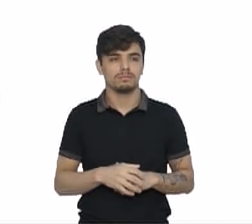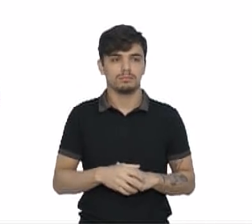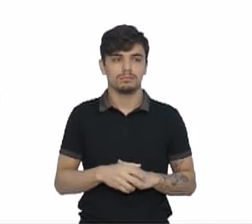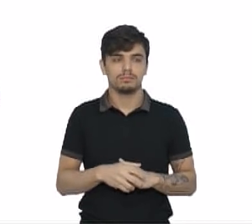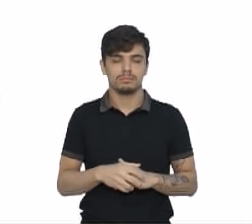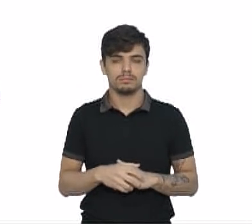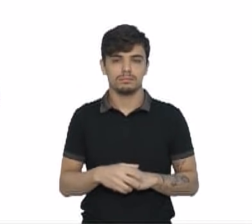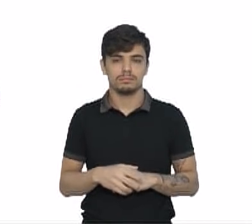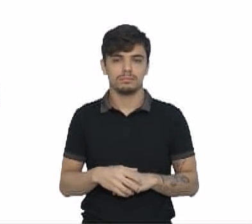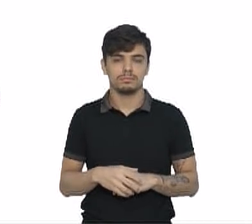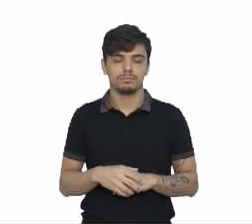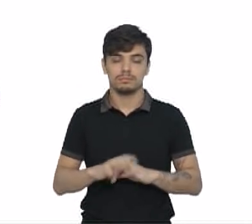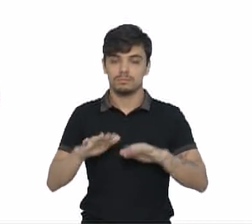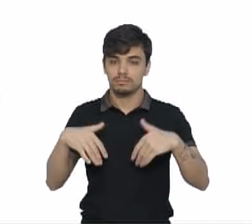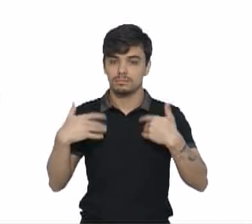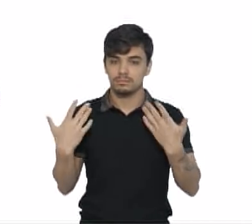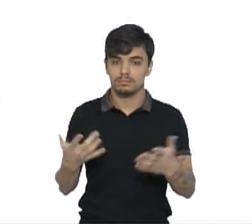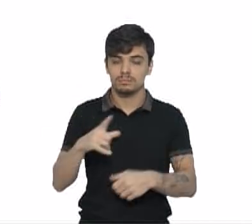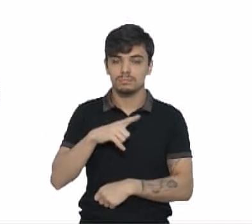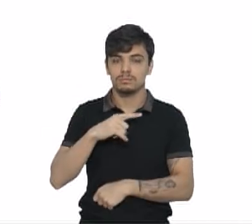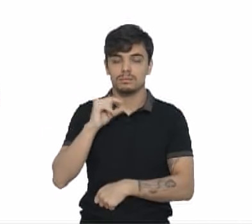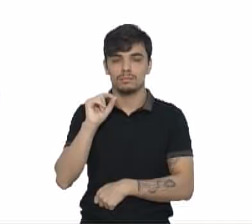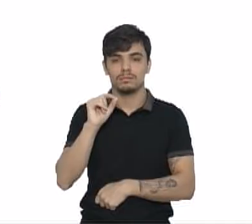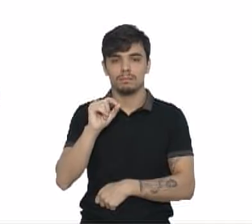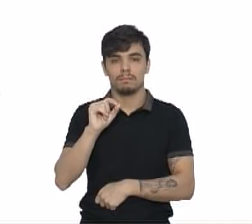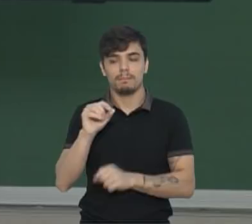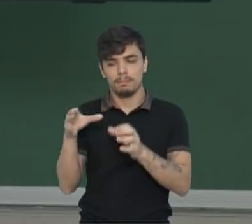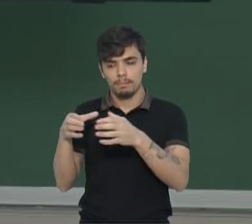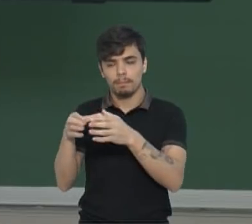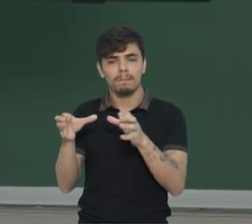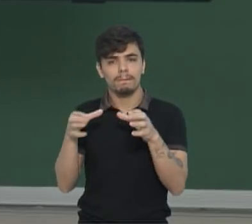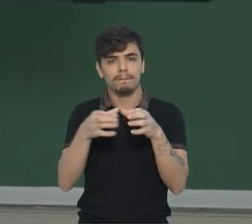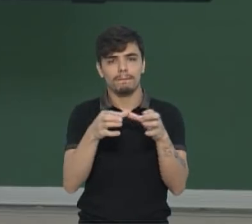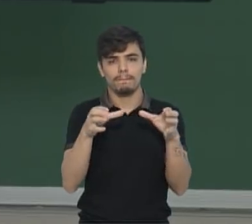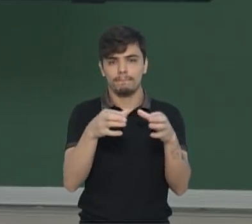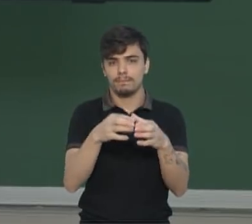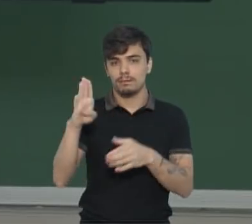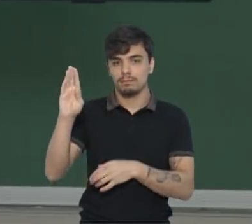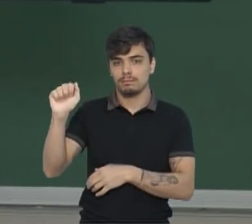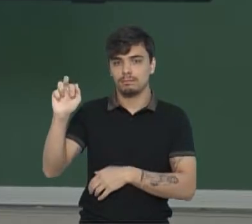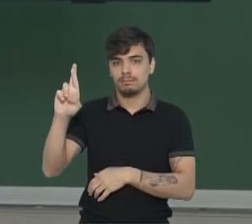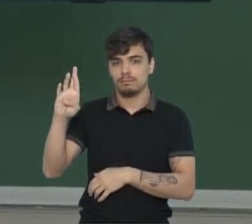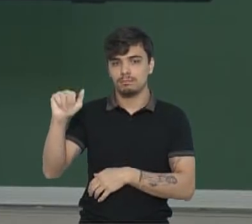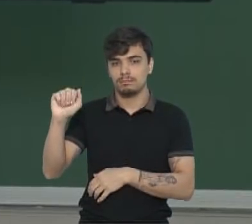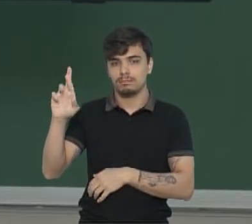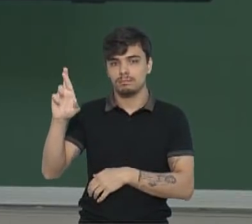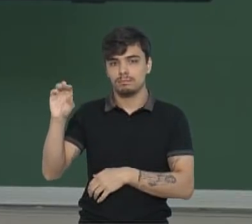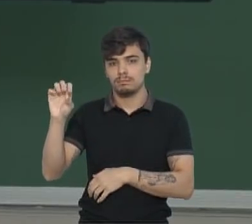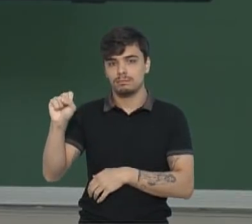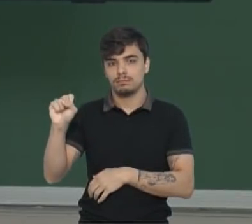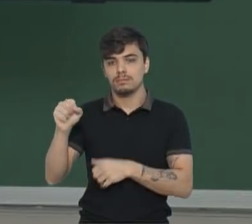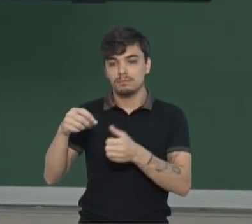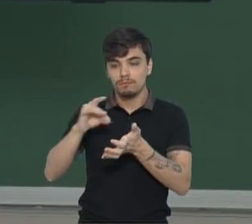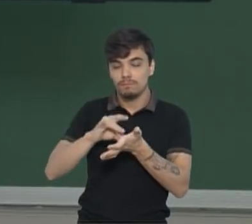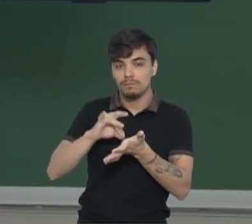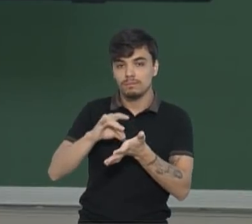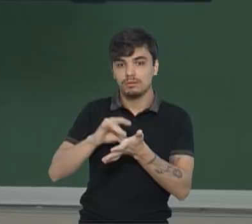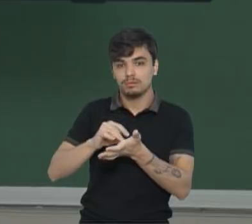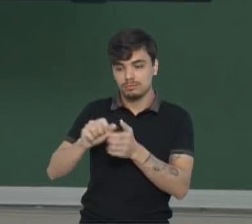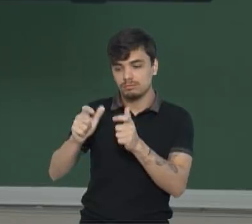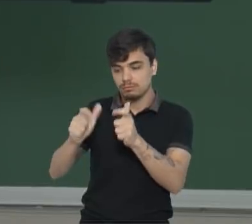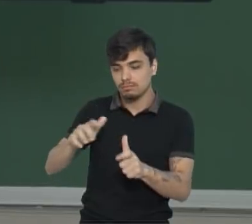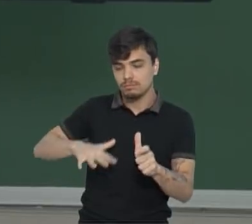reino visigótico. Então também tinha isso, né? Um grupo, um reino bárbaro, dominar o outro reino bárbaro e fixar o território desse